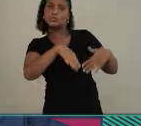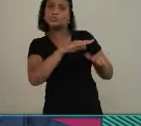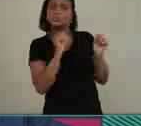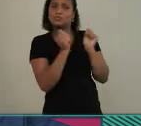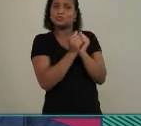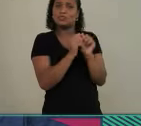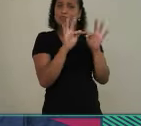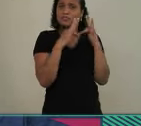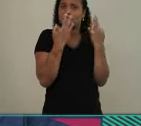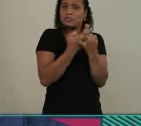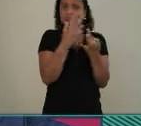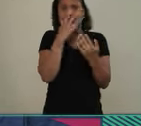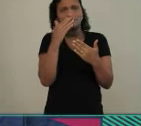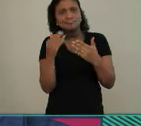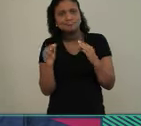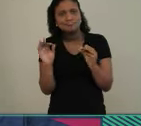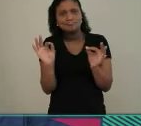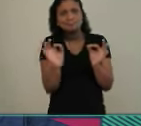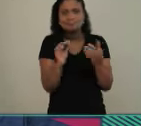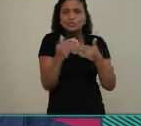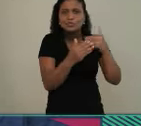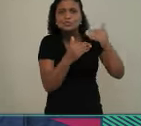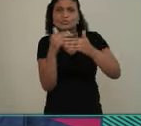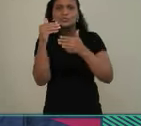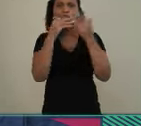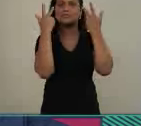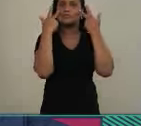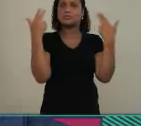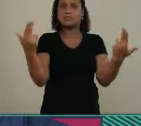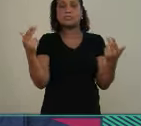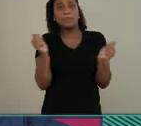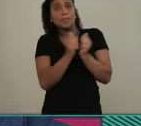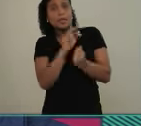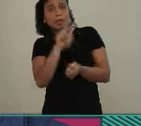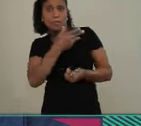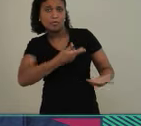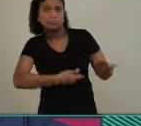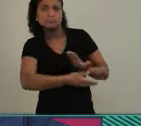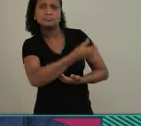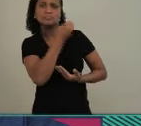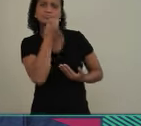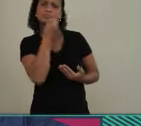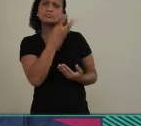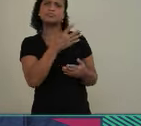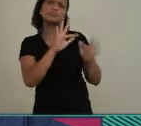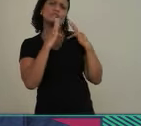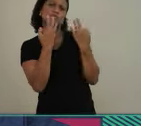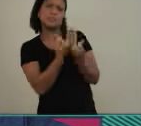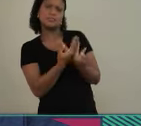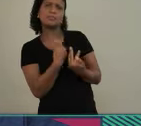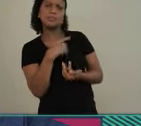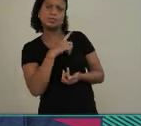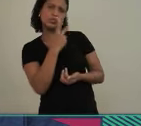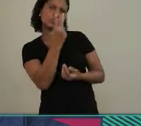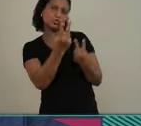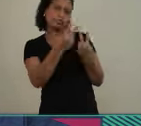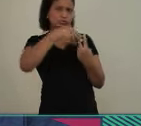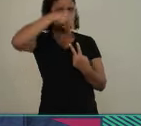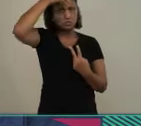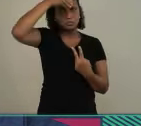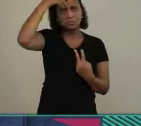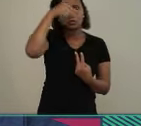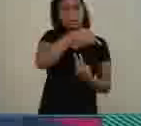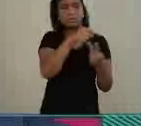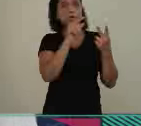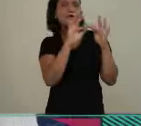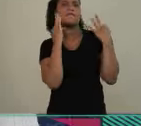os irmãos também é um relacionamento muito bom. Com toda a família, tem 2 sobrinhos. Então, é família completa, assim,